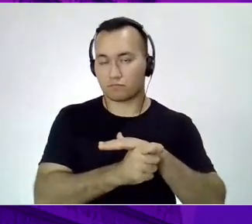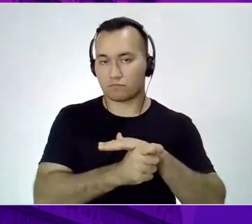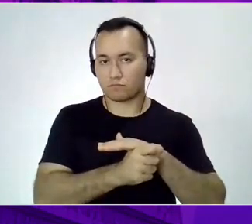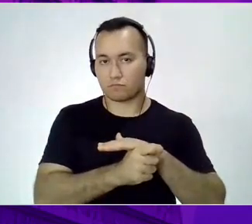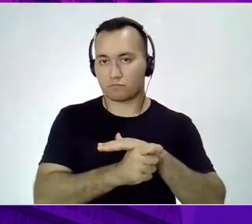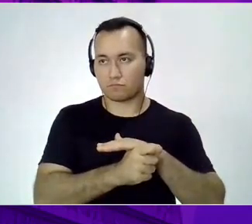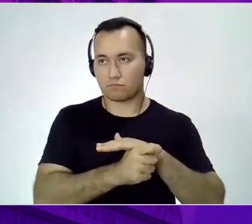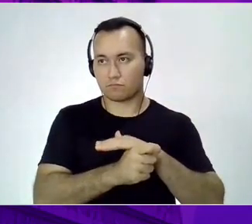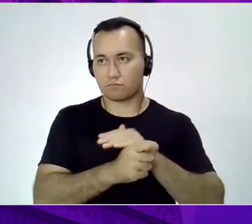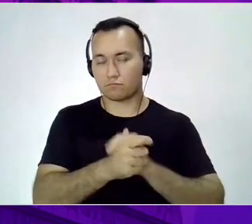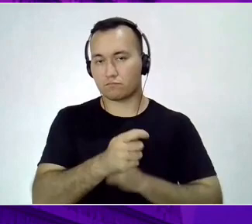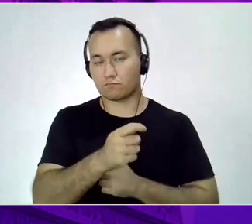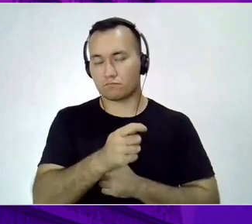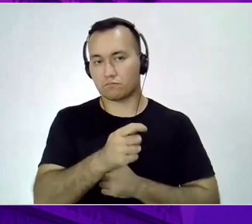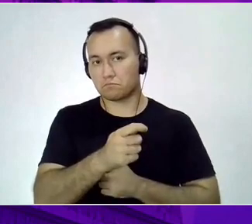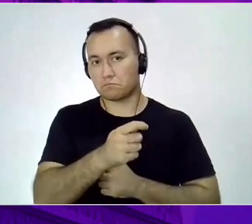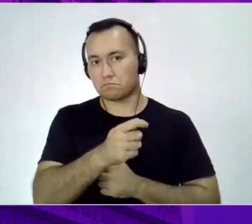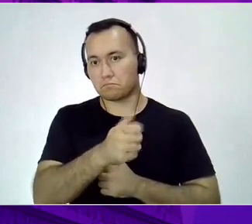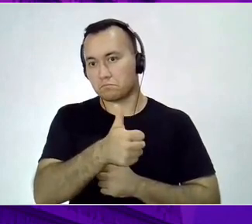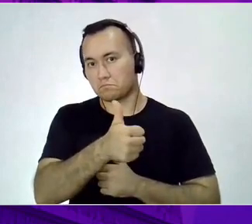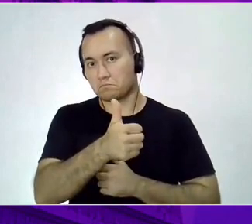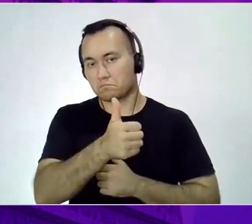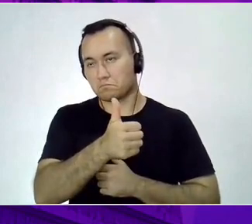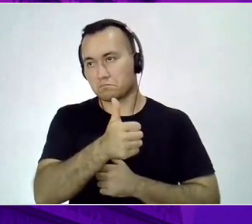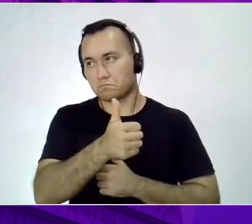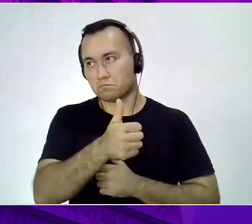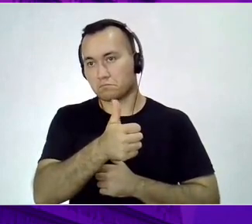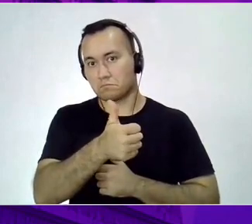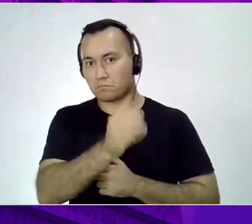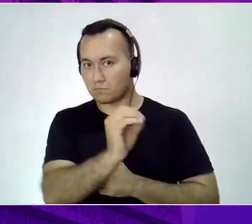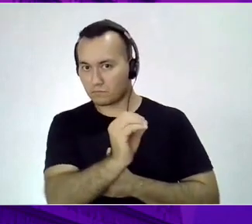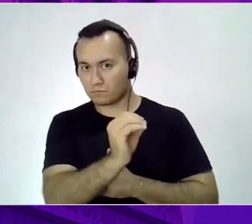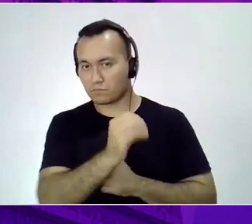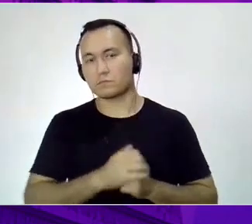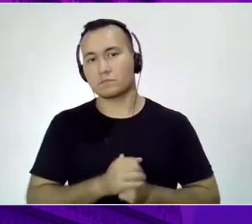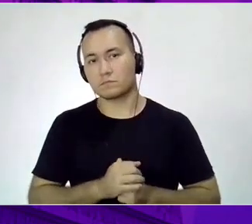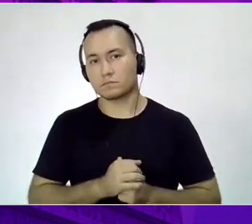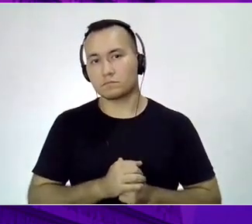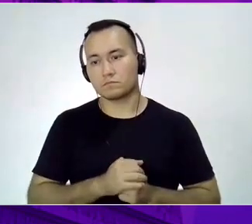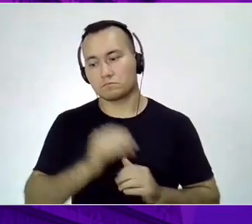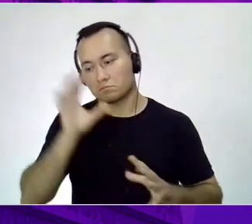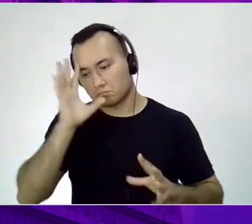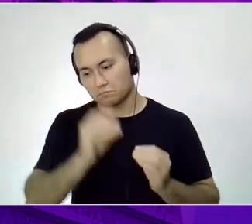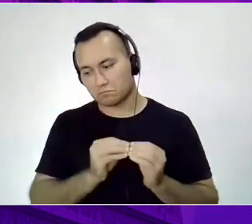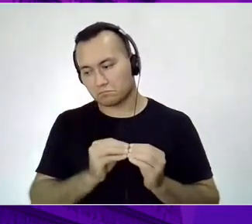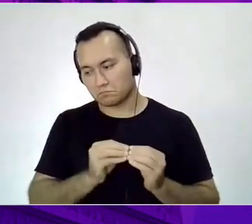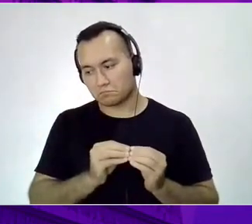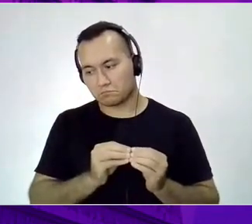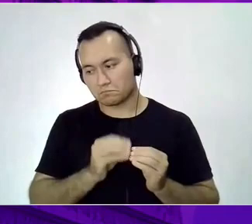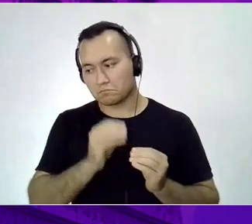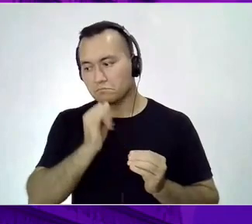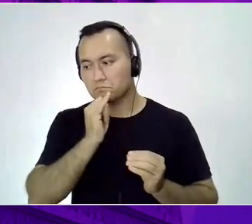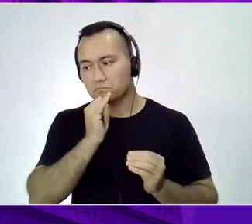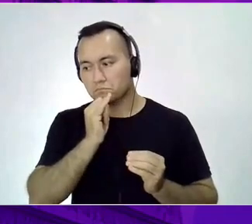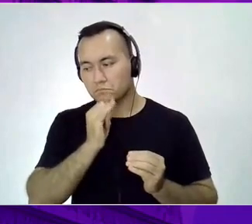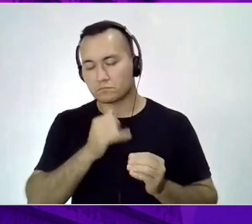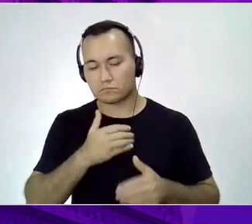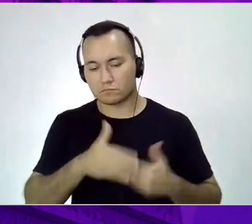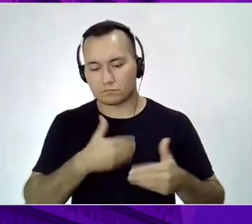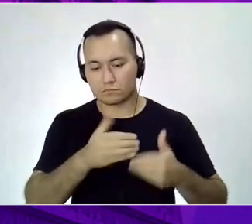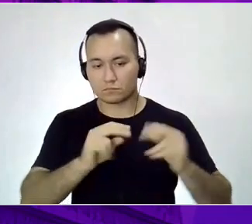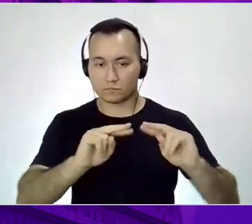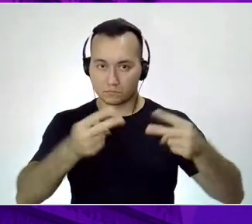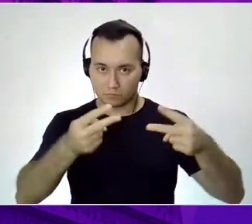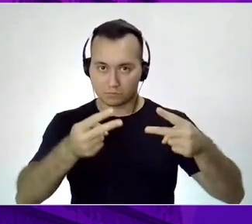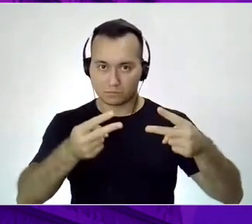concordam? É linear, o período é o mesmo, eu dobrei o valor de input, eu tenho que dobrar o output. Isso é uma